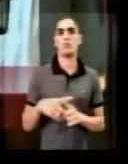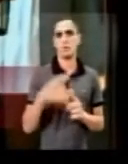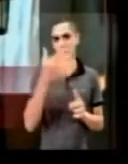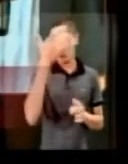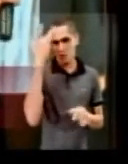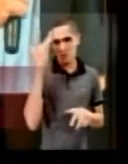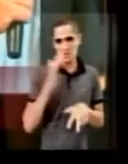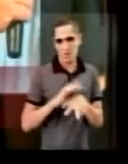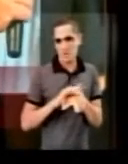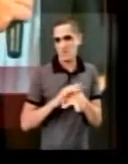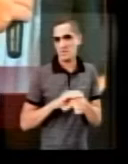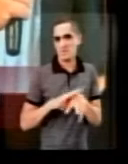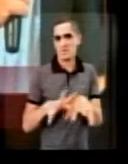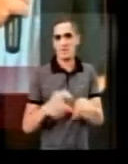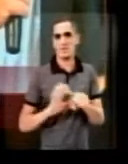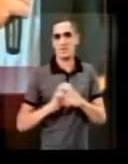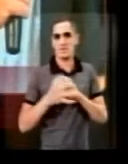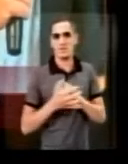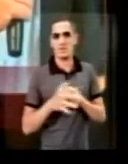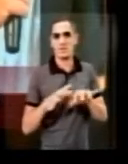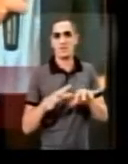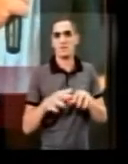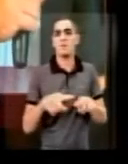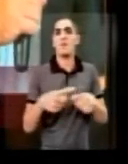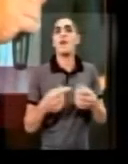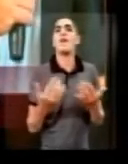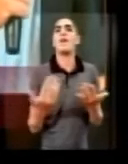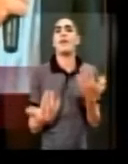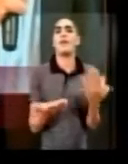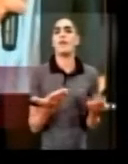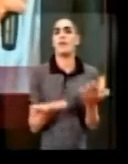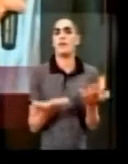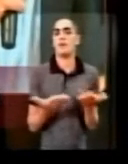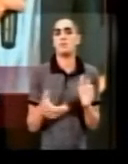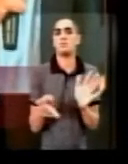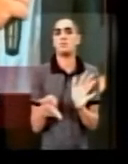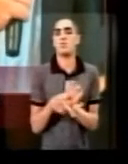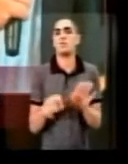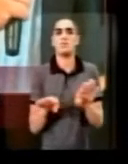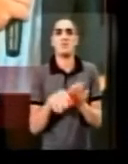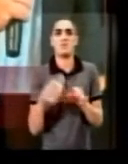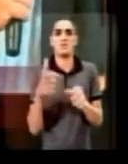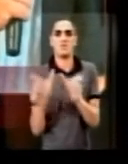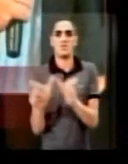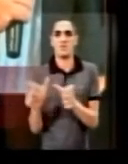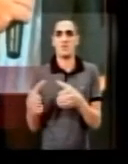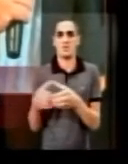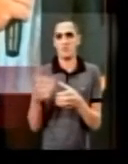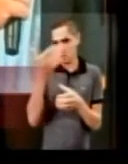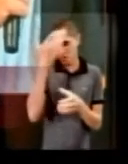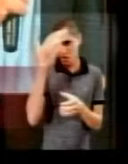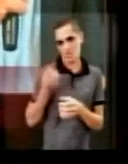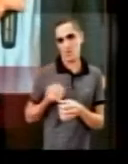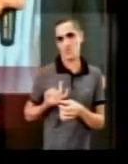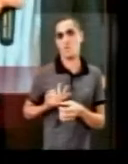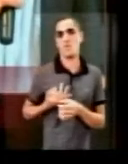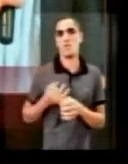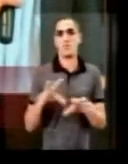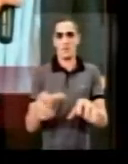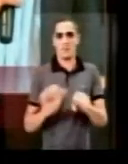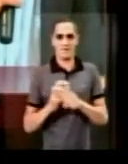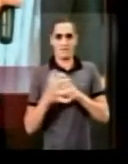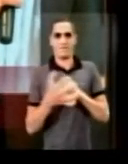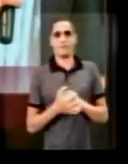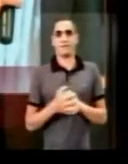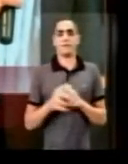positividade de casos leves e de síndrome respiratória aguda grave por